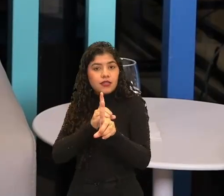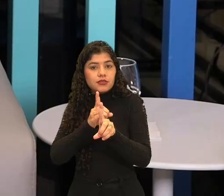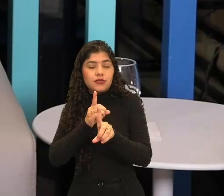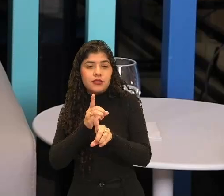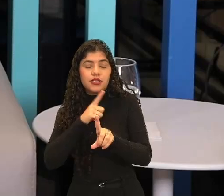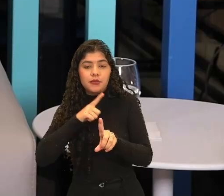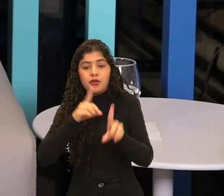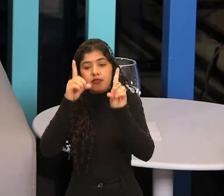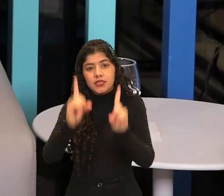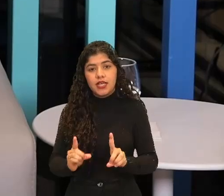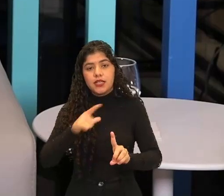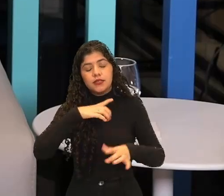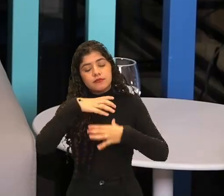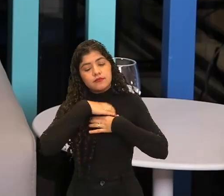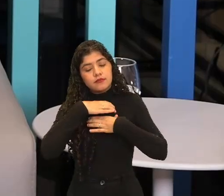da cidade,